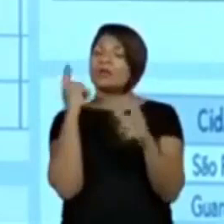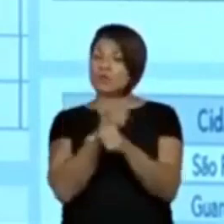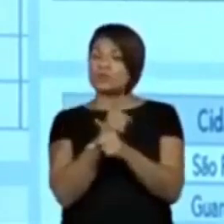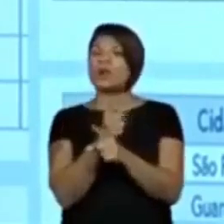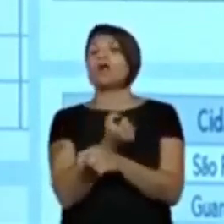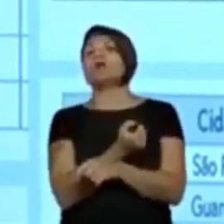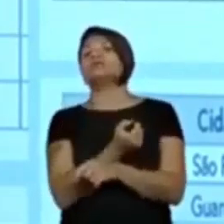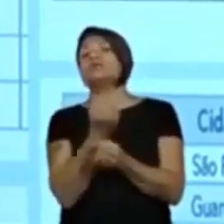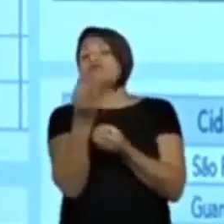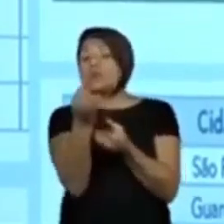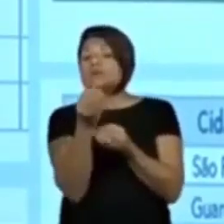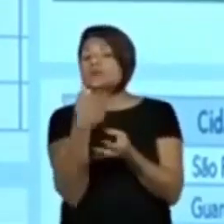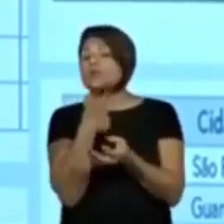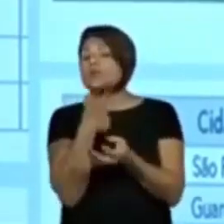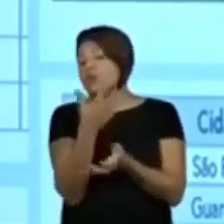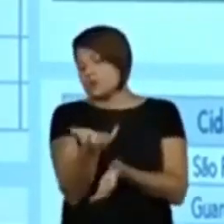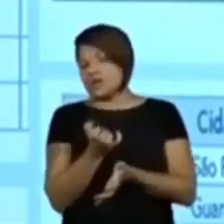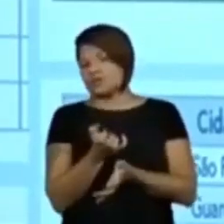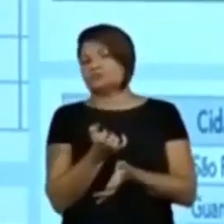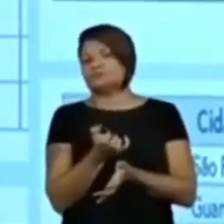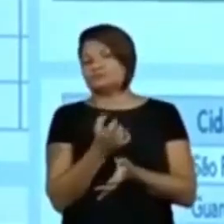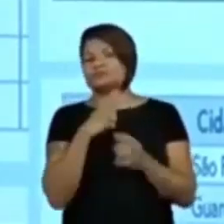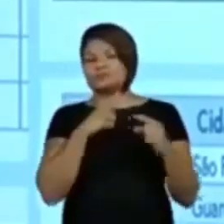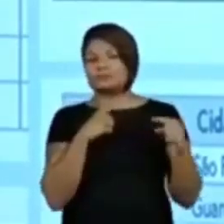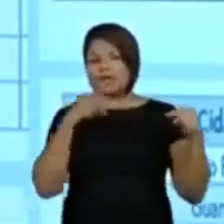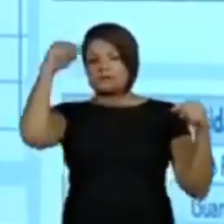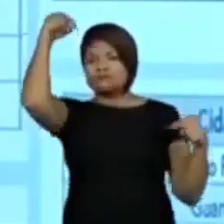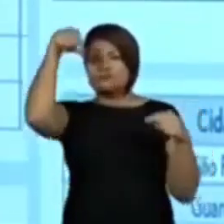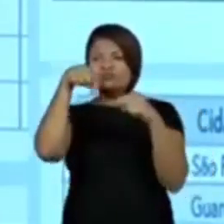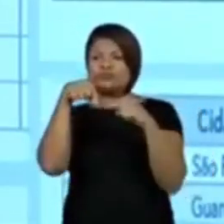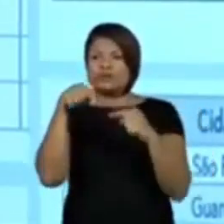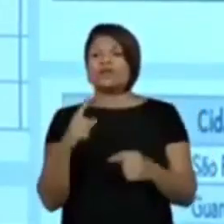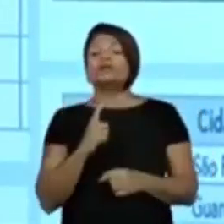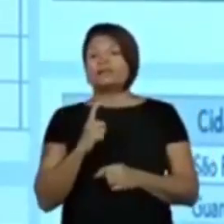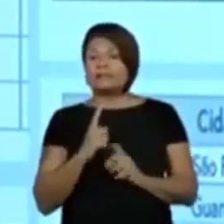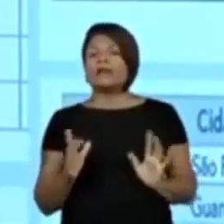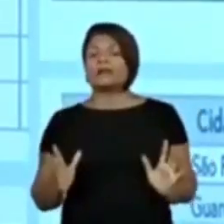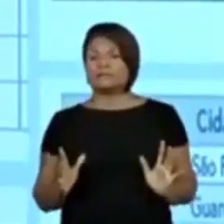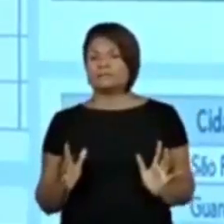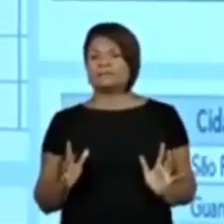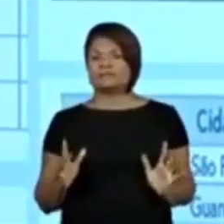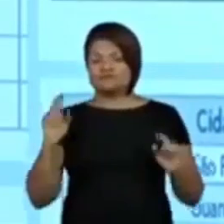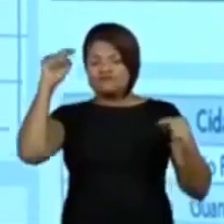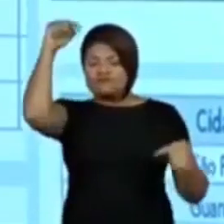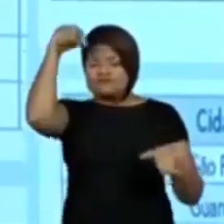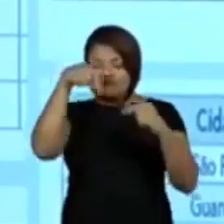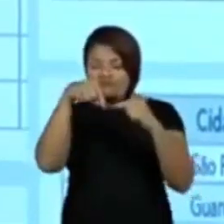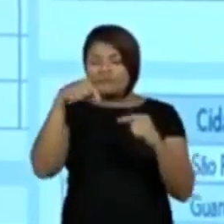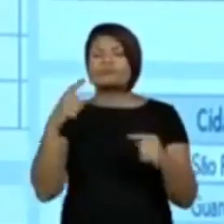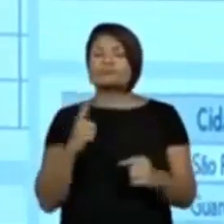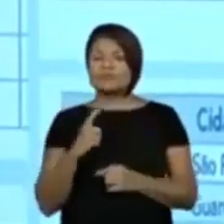encontrar este cruzamento entre linha